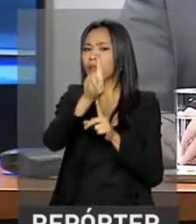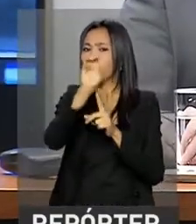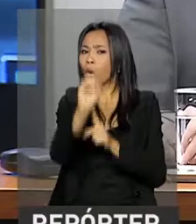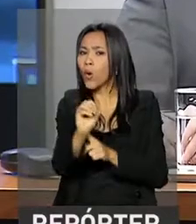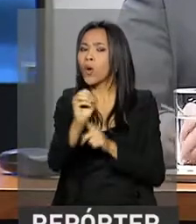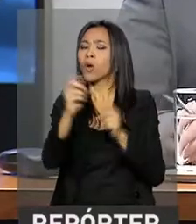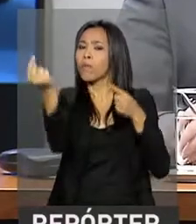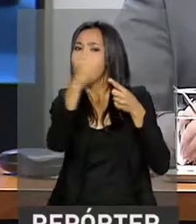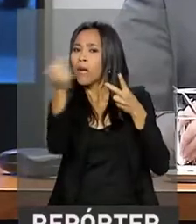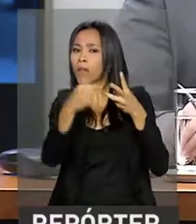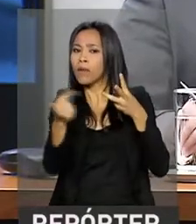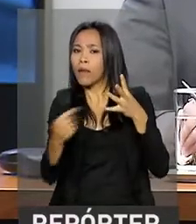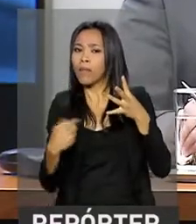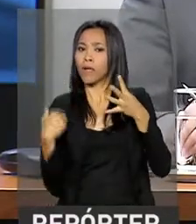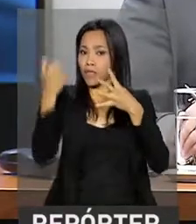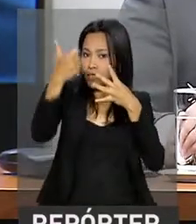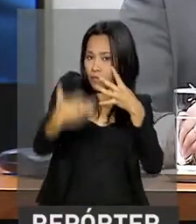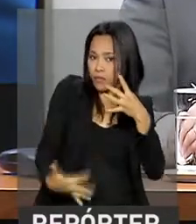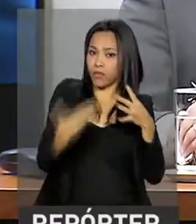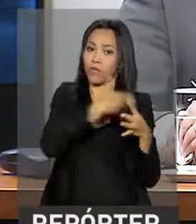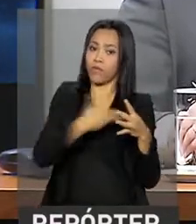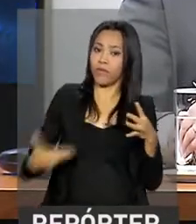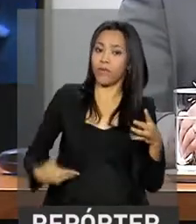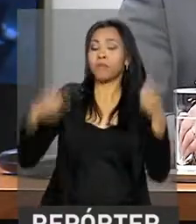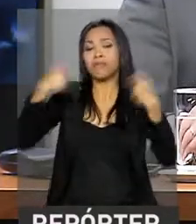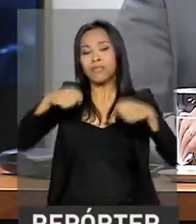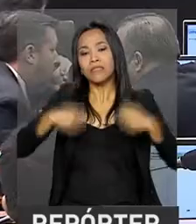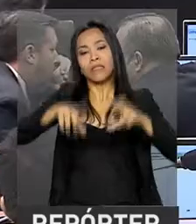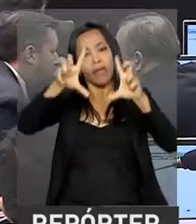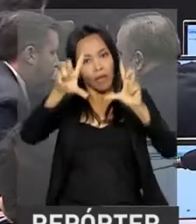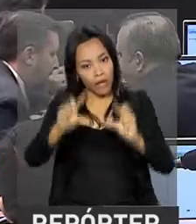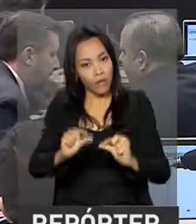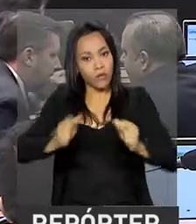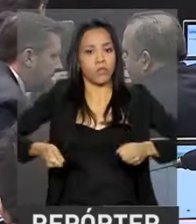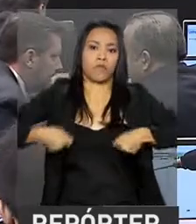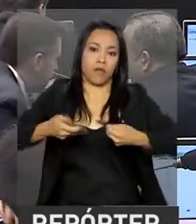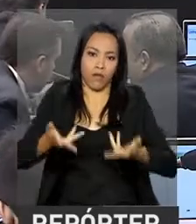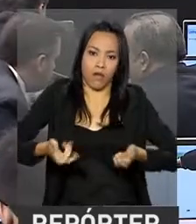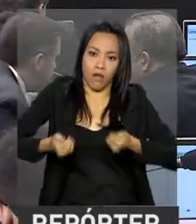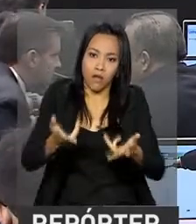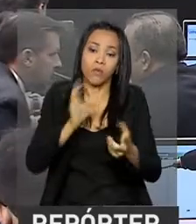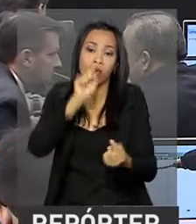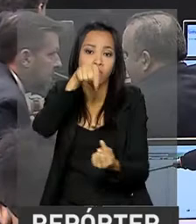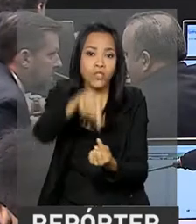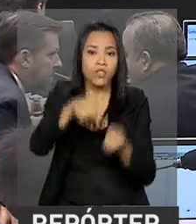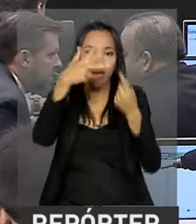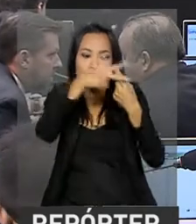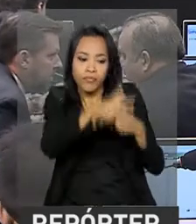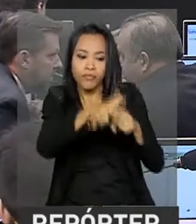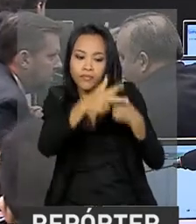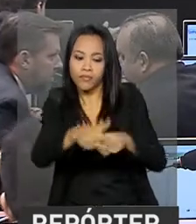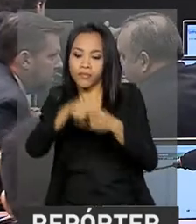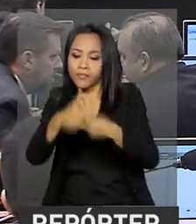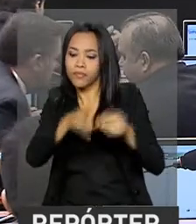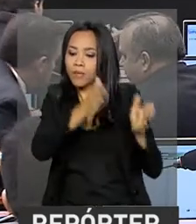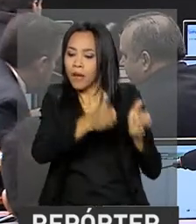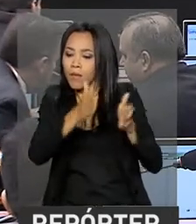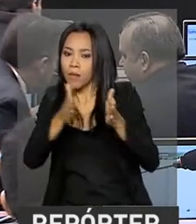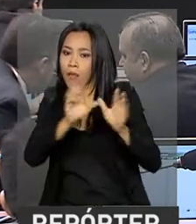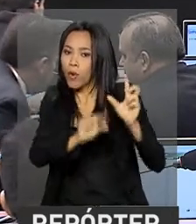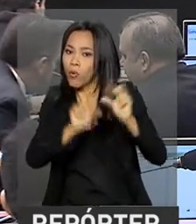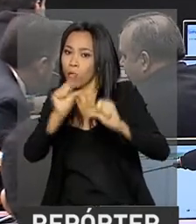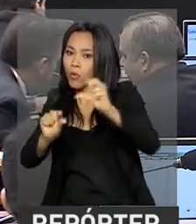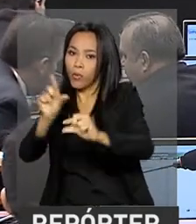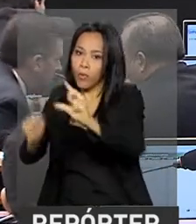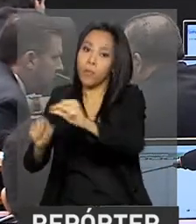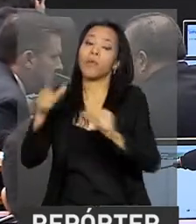pelo governo reforçam a necessidade de reduzir despesas. A ideia é fazer um ajuste gradual, que inclui medidas